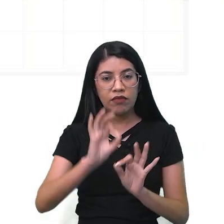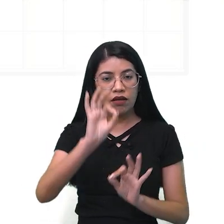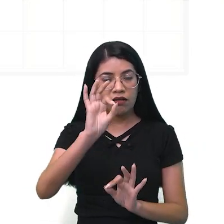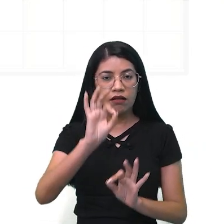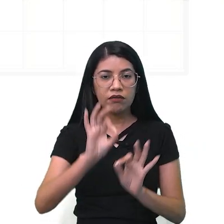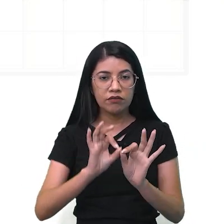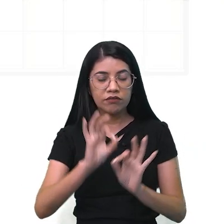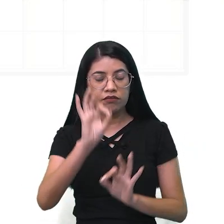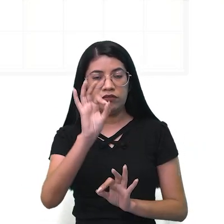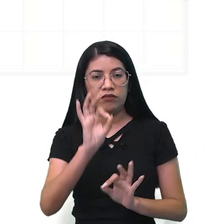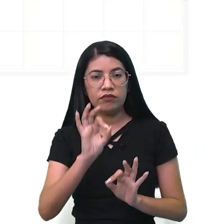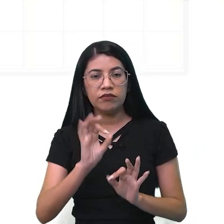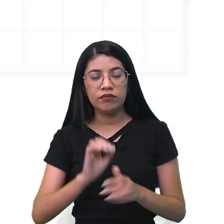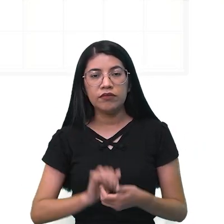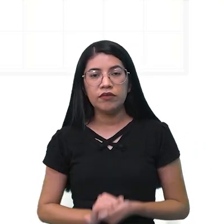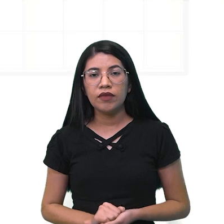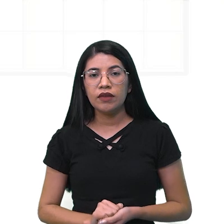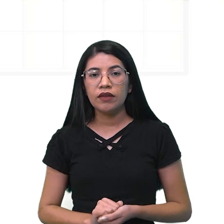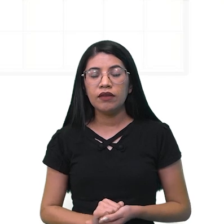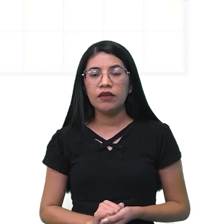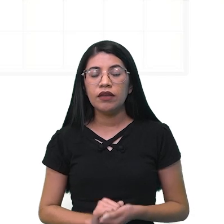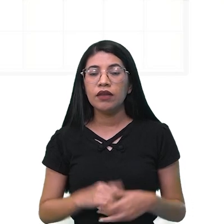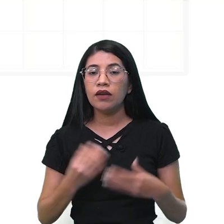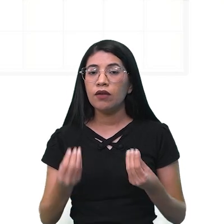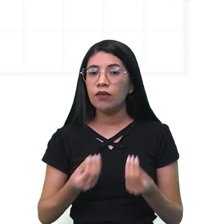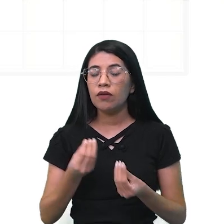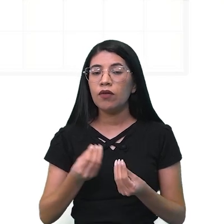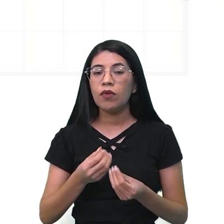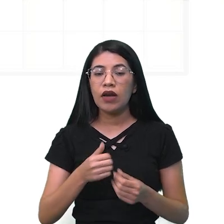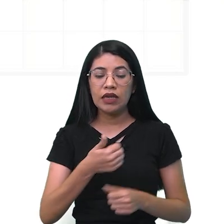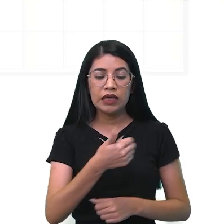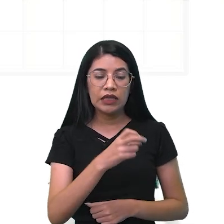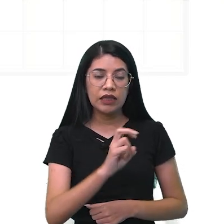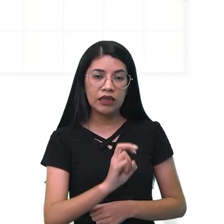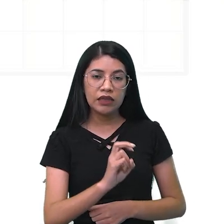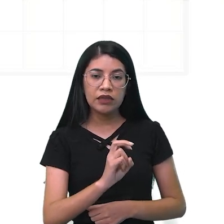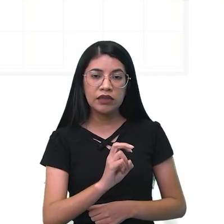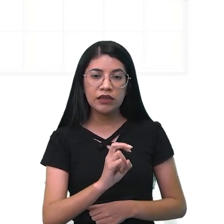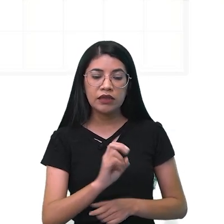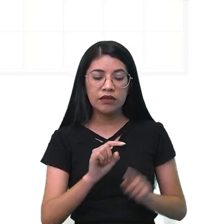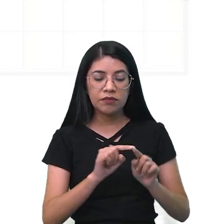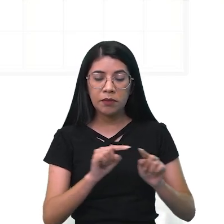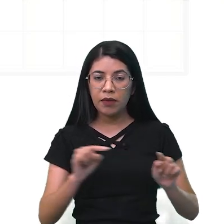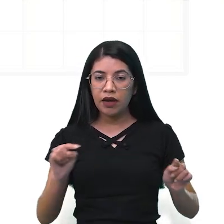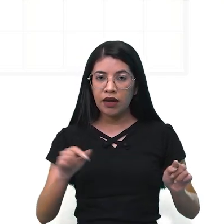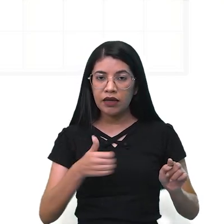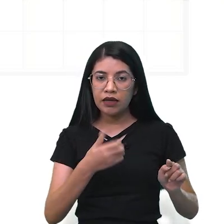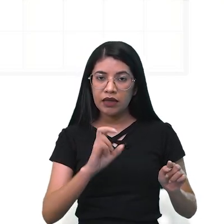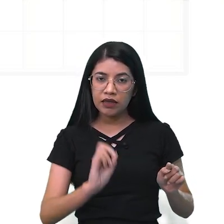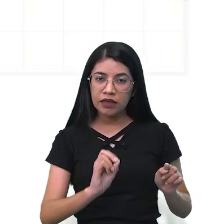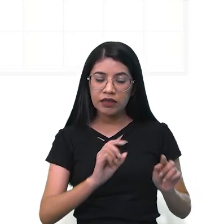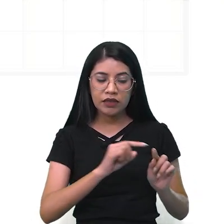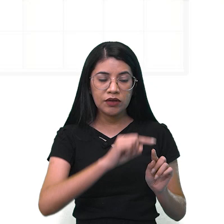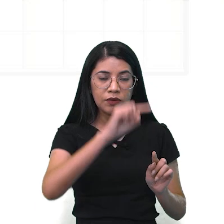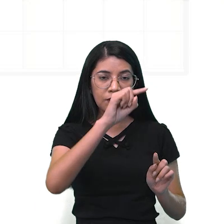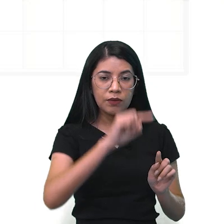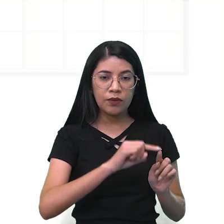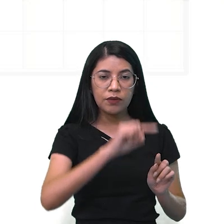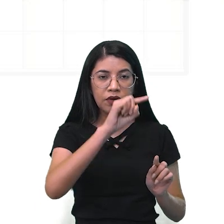importa. O que importa é que esse lado aqui vale 15, o lado maior, e o lado menor